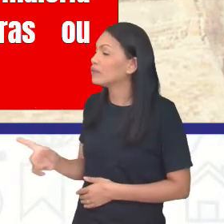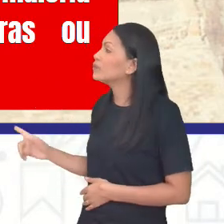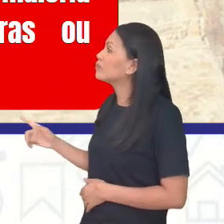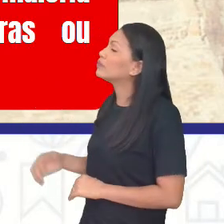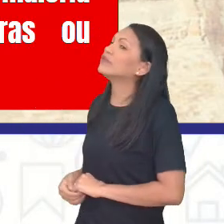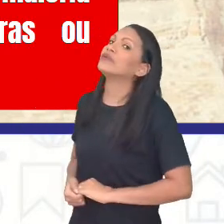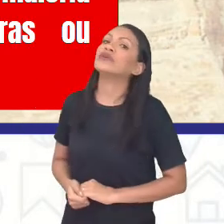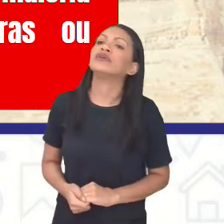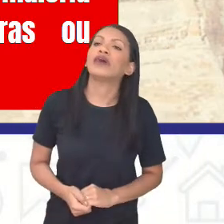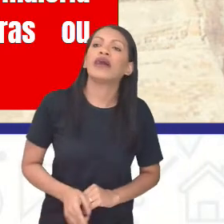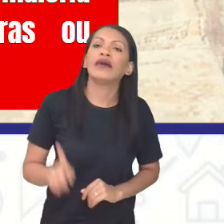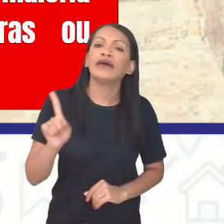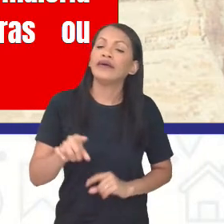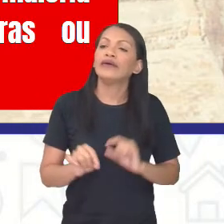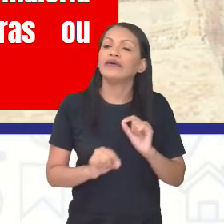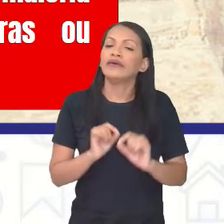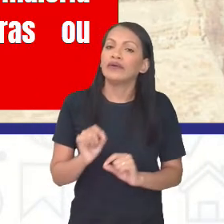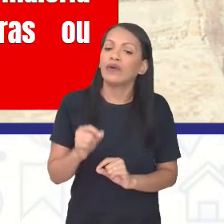né,